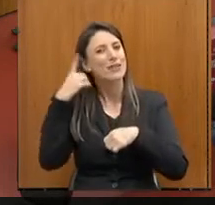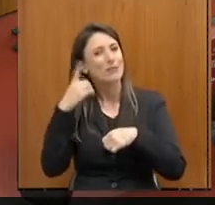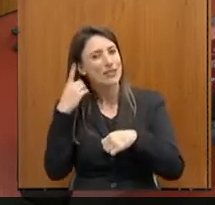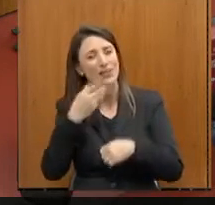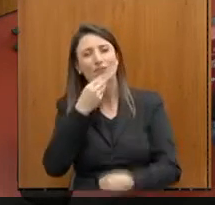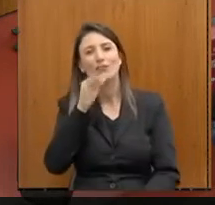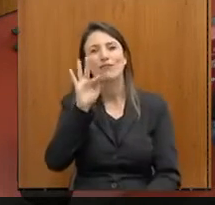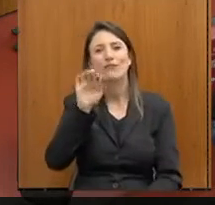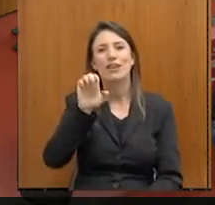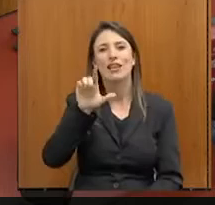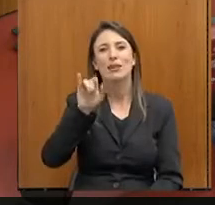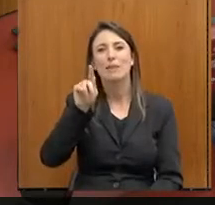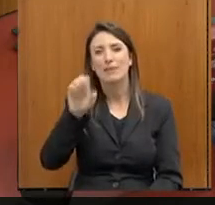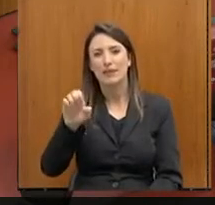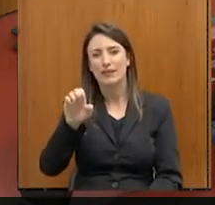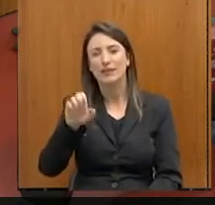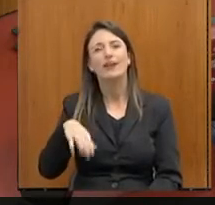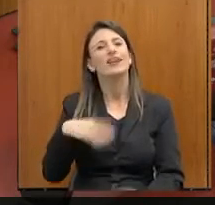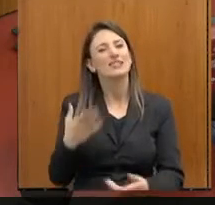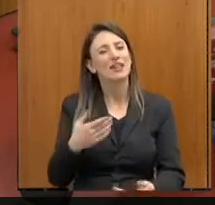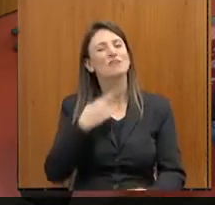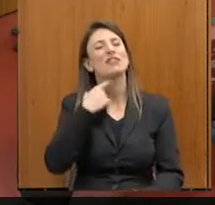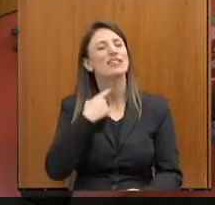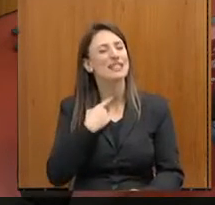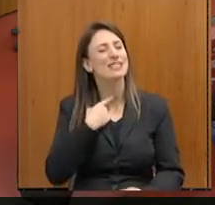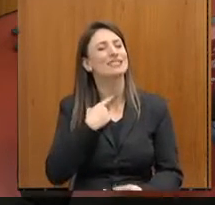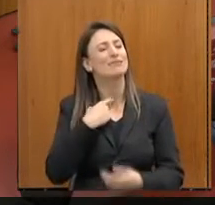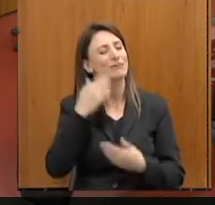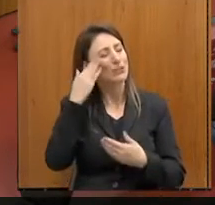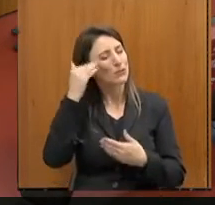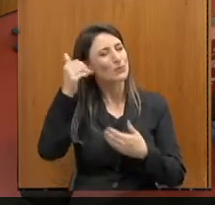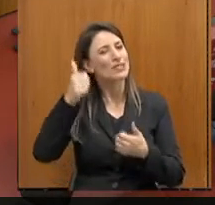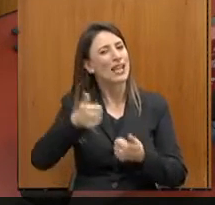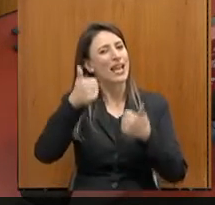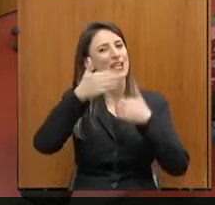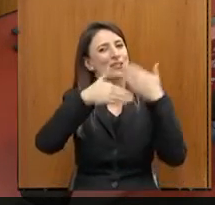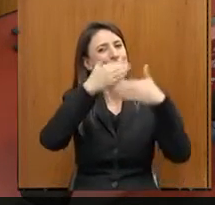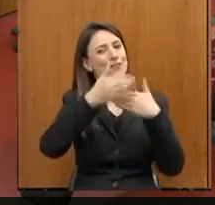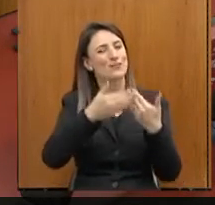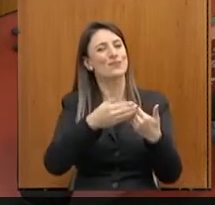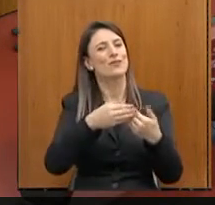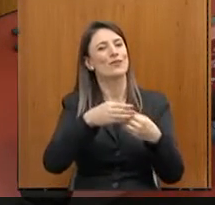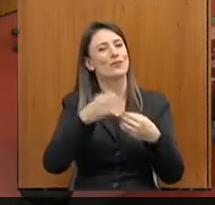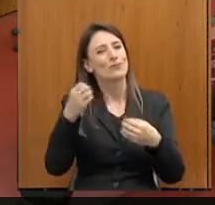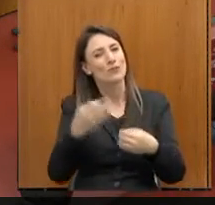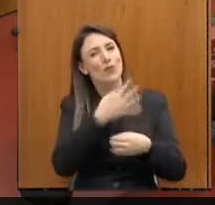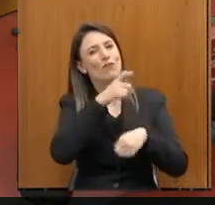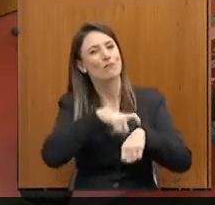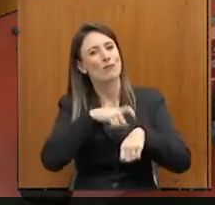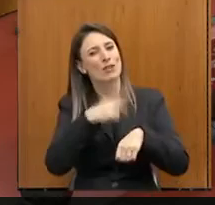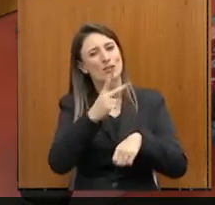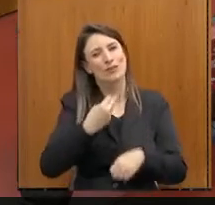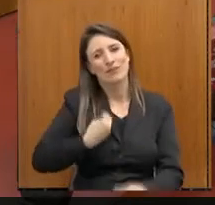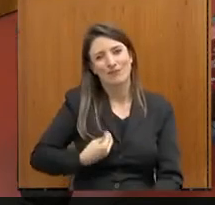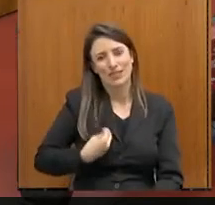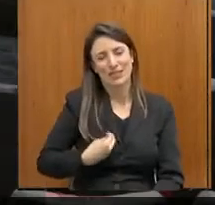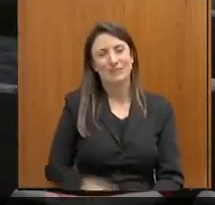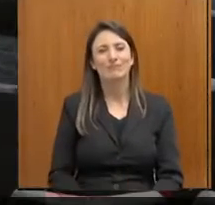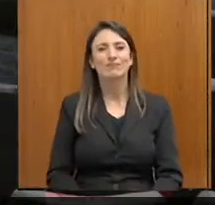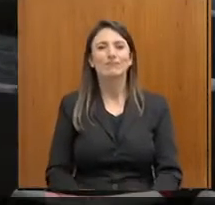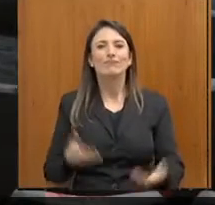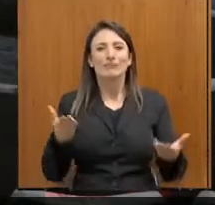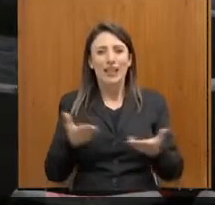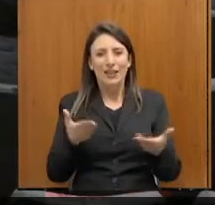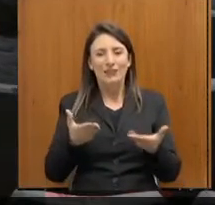Filipe e deseja sucesso à Nova empreitada em sua vida e passo a palavra